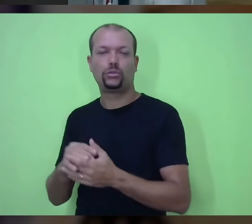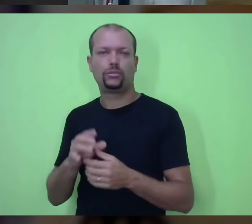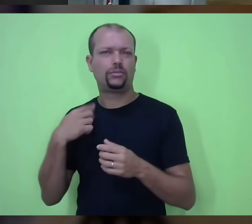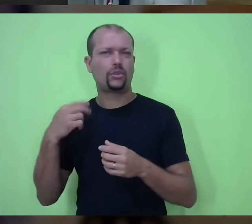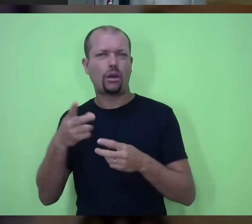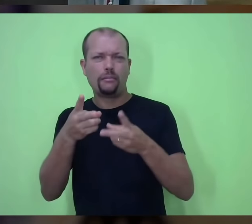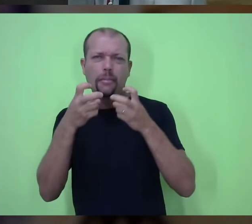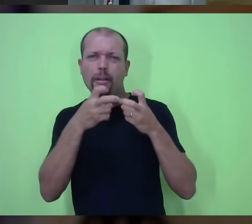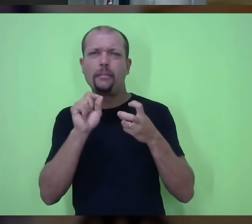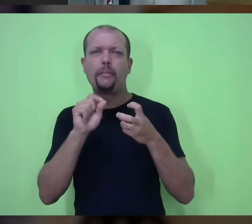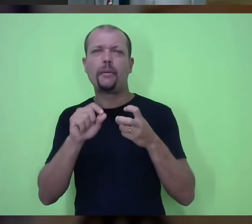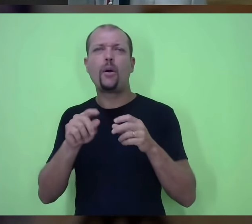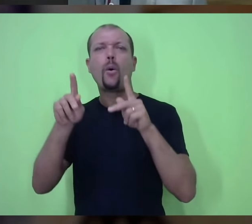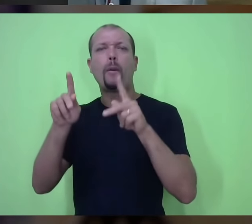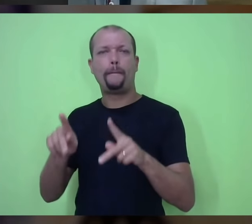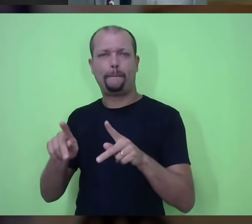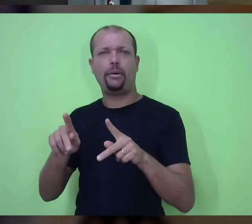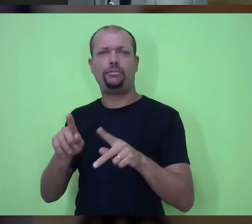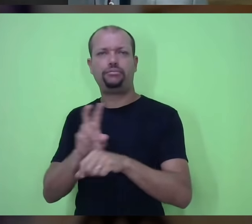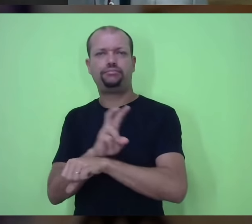como um todo,